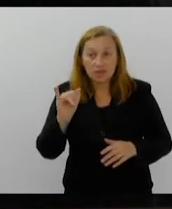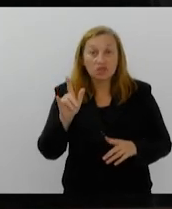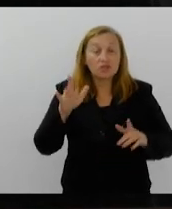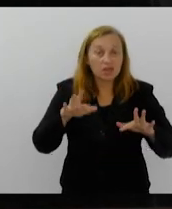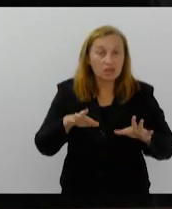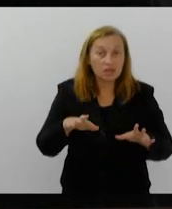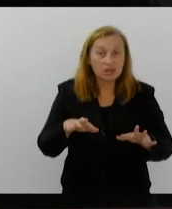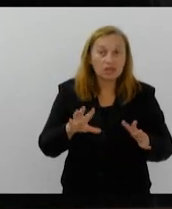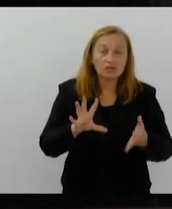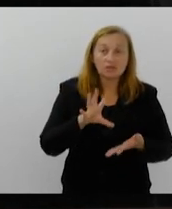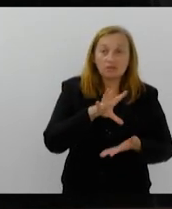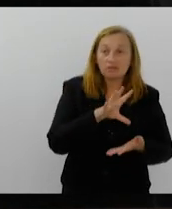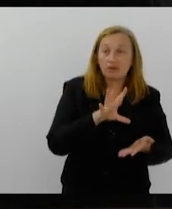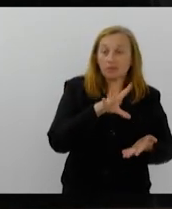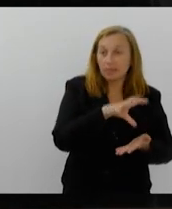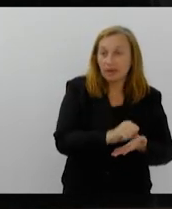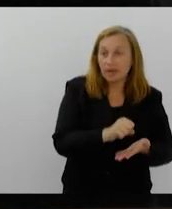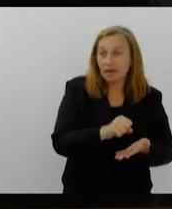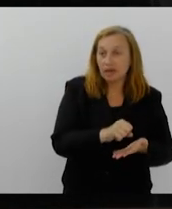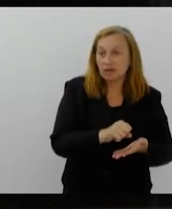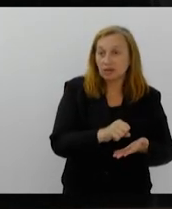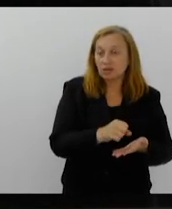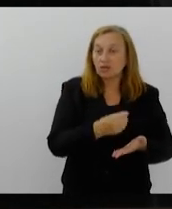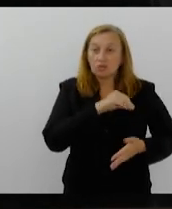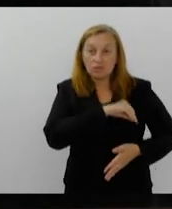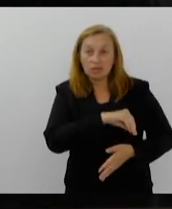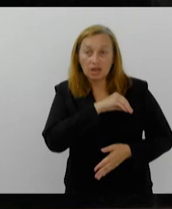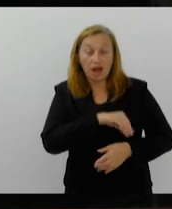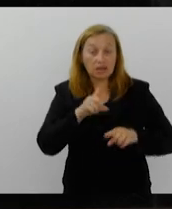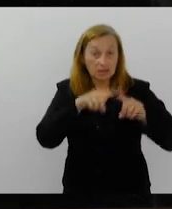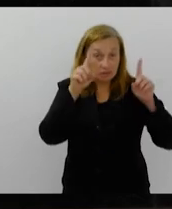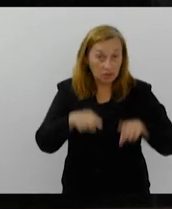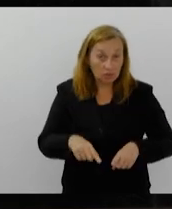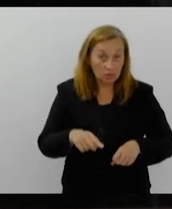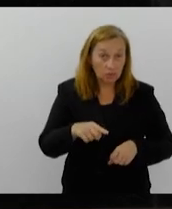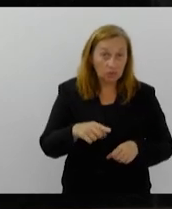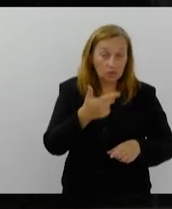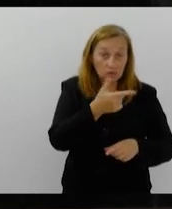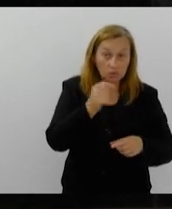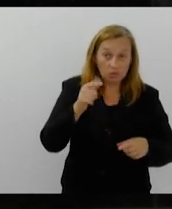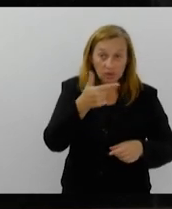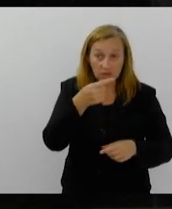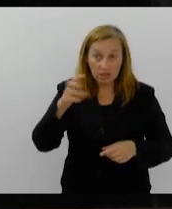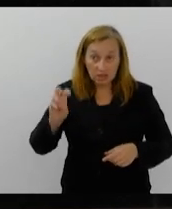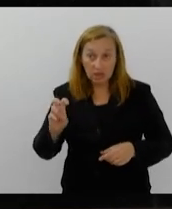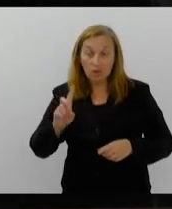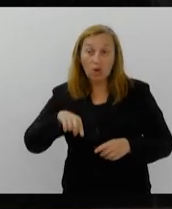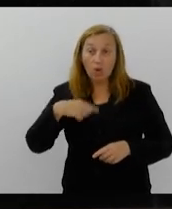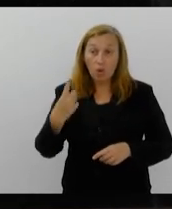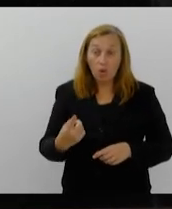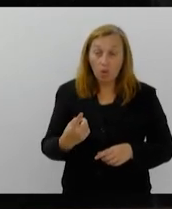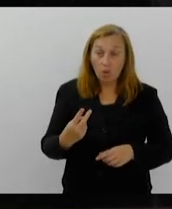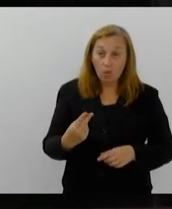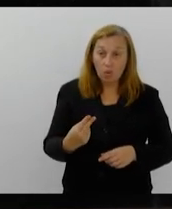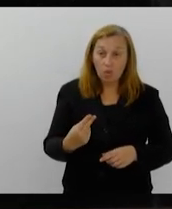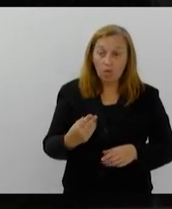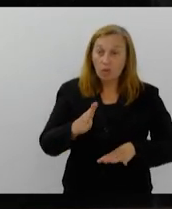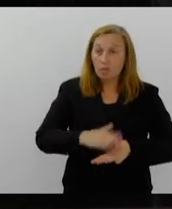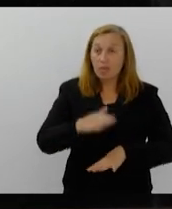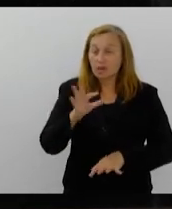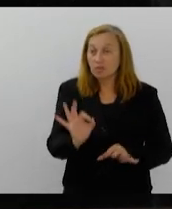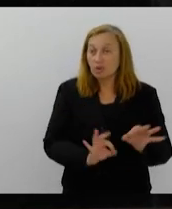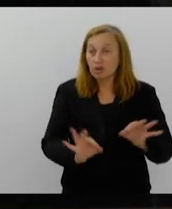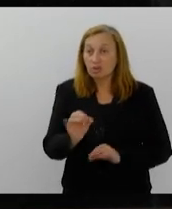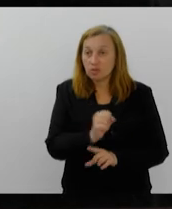ser tirado em 2025 do salário do servidor? Será que vamos ver no apagar das luzes mais programas